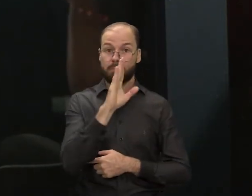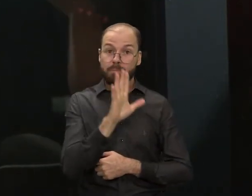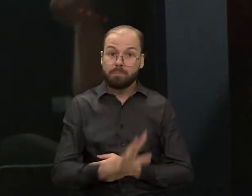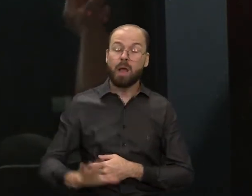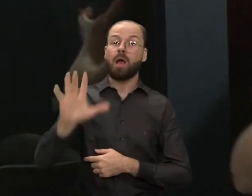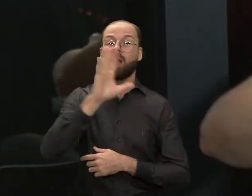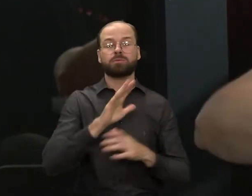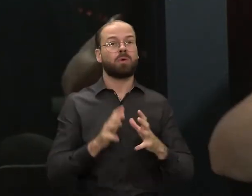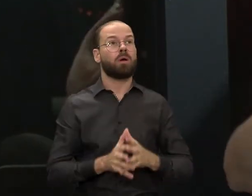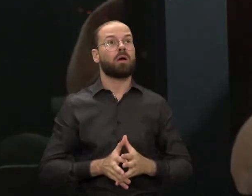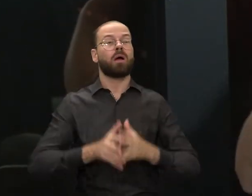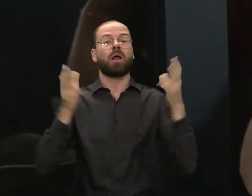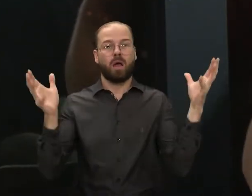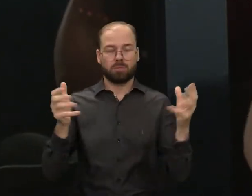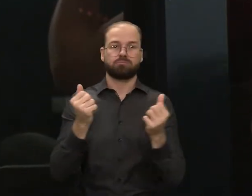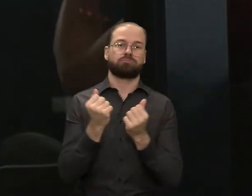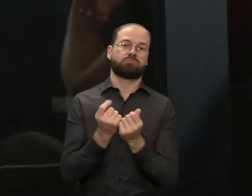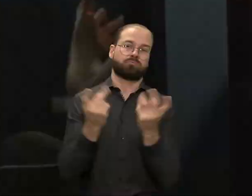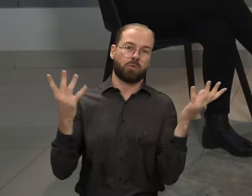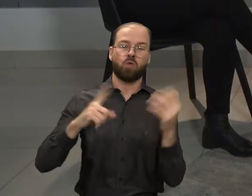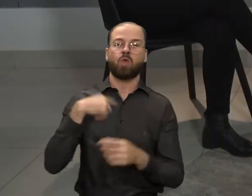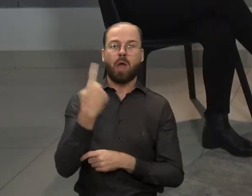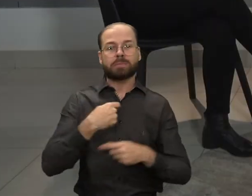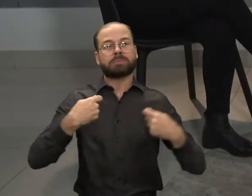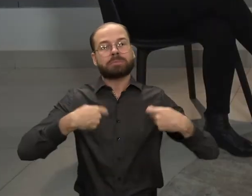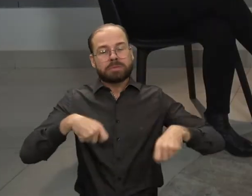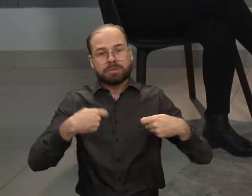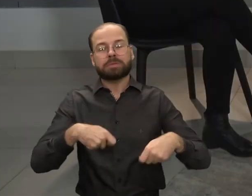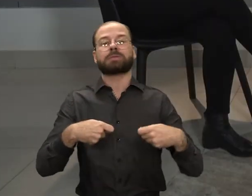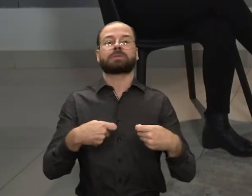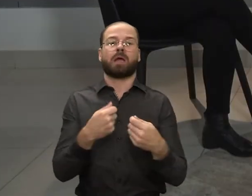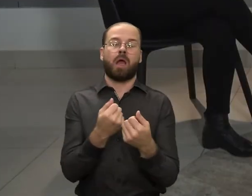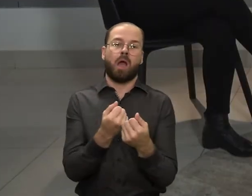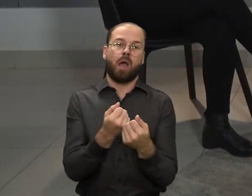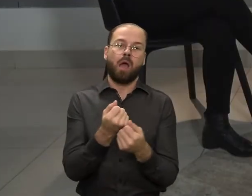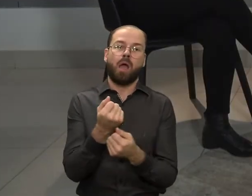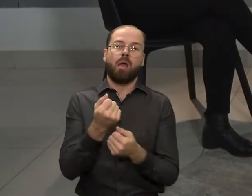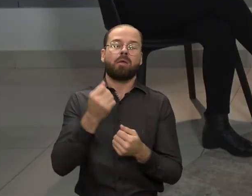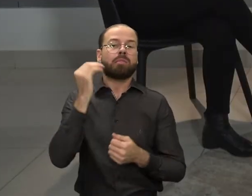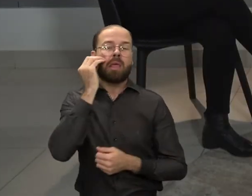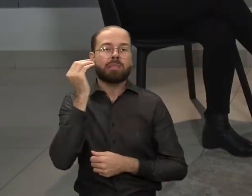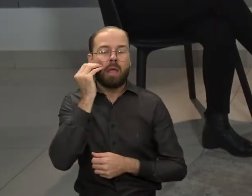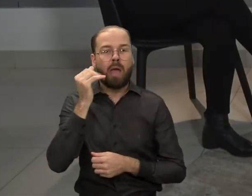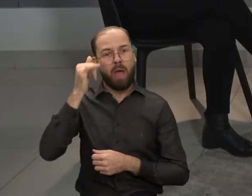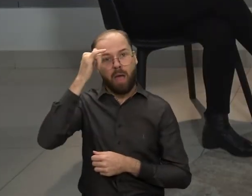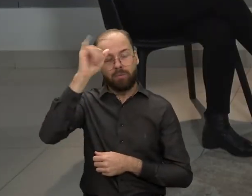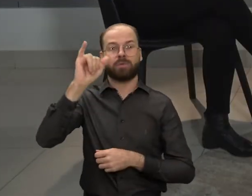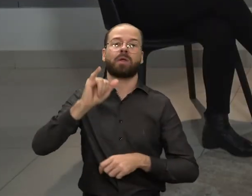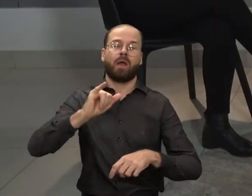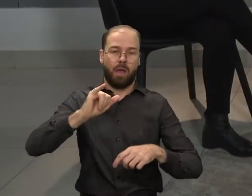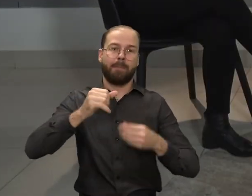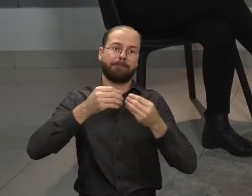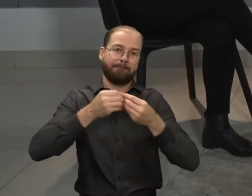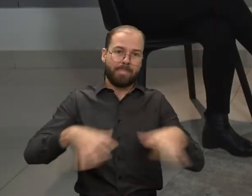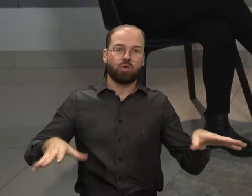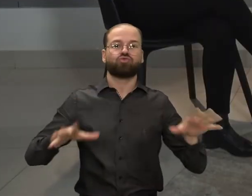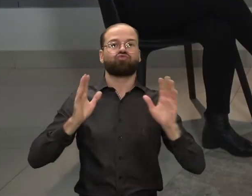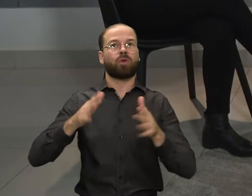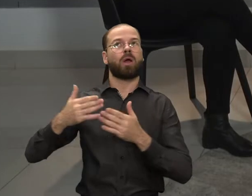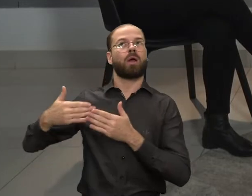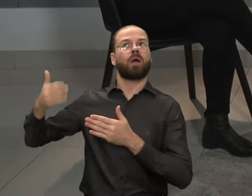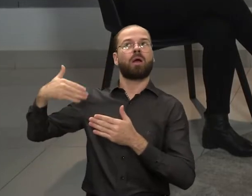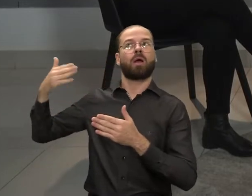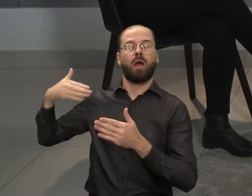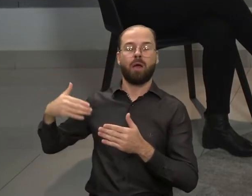a gente precisa impedir, né, que novos passivos sejam criados e tentar recuperar o que já foi